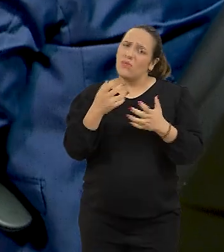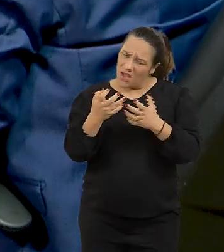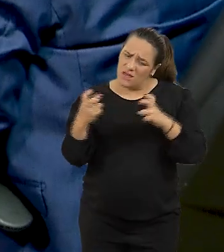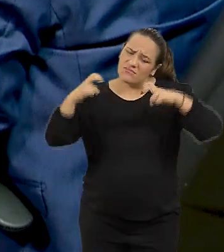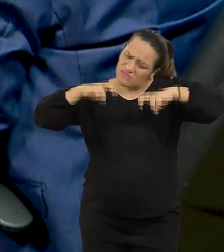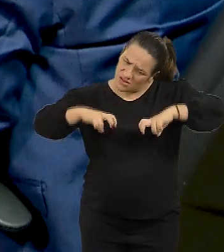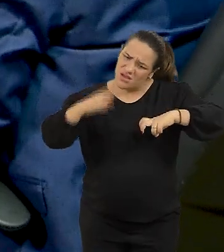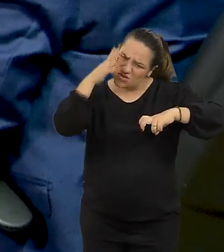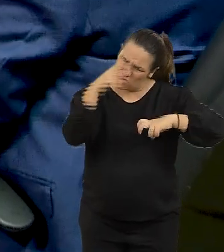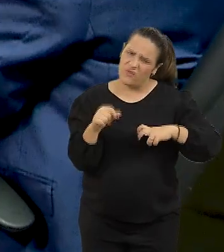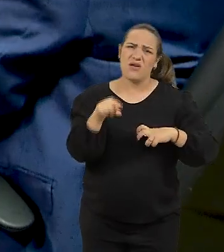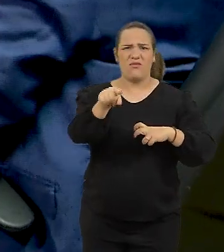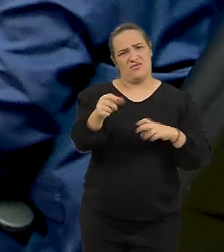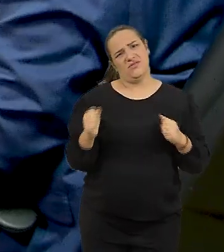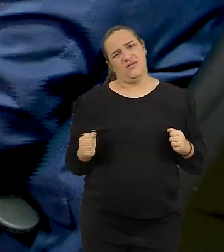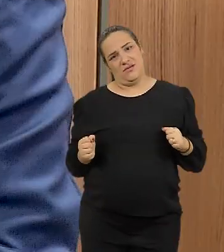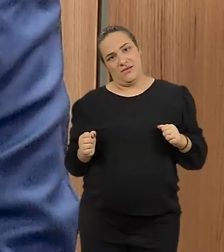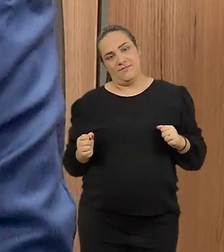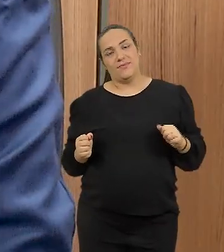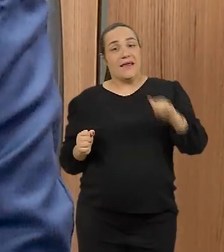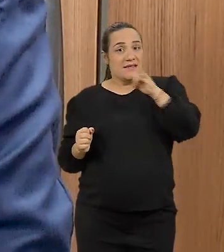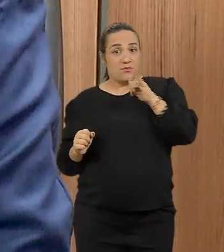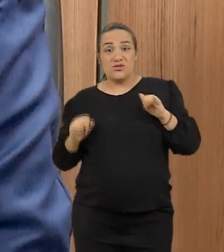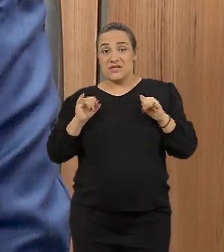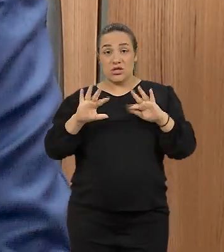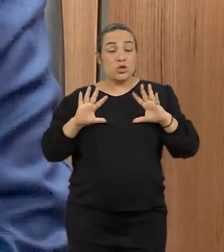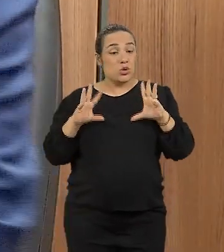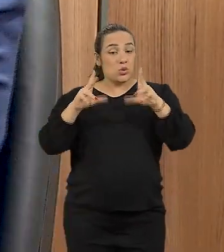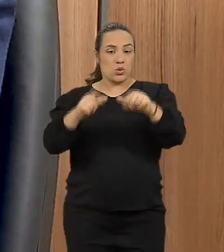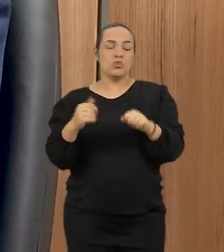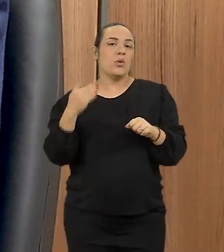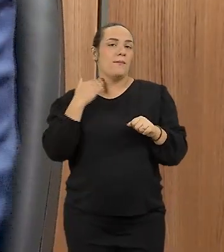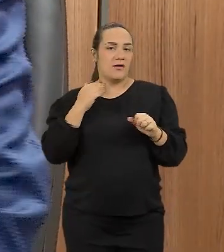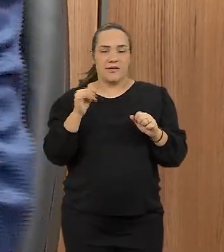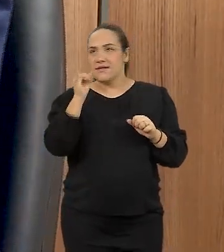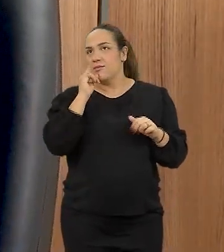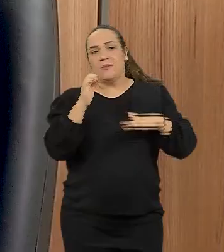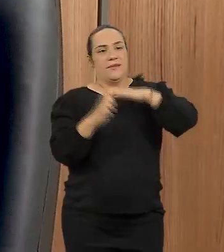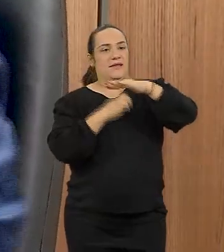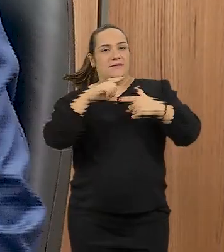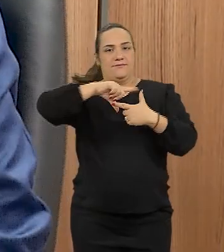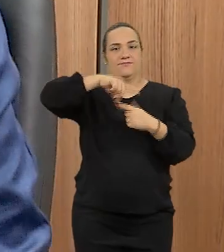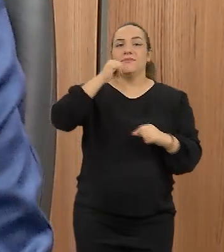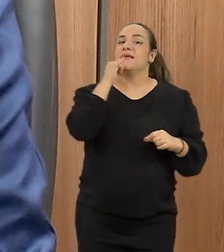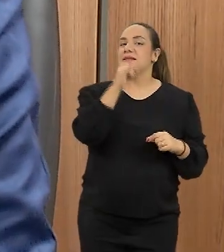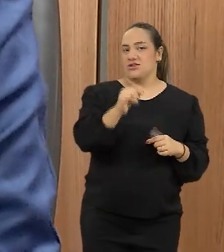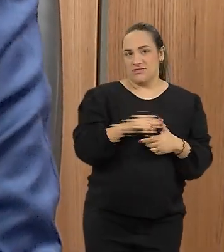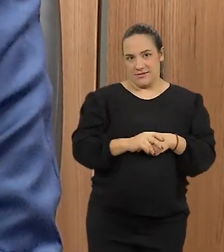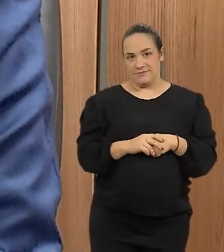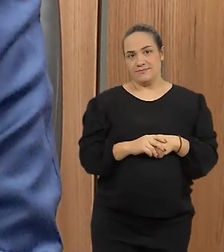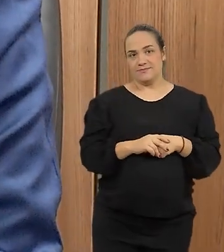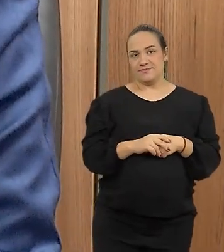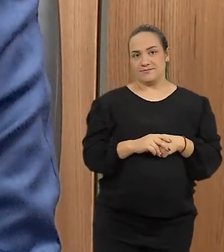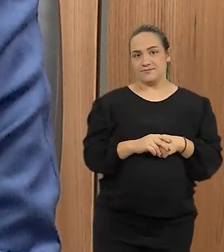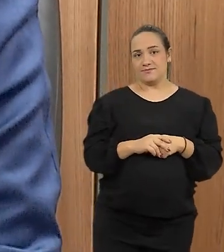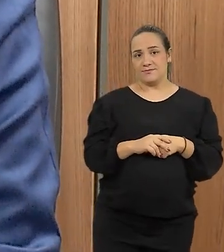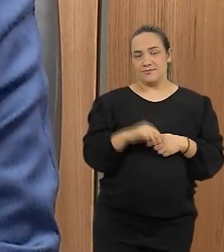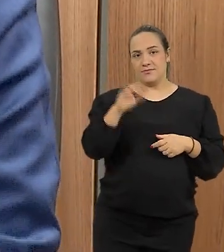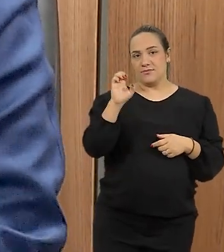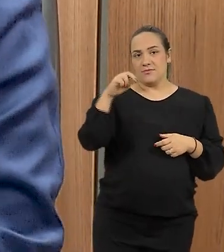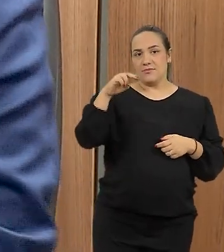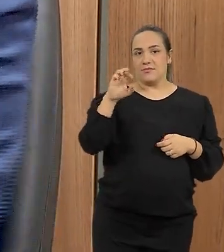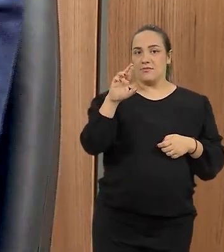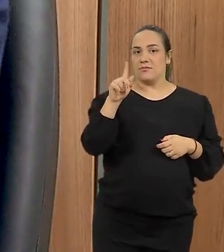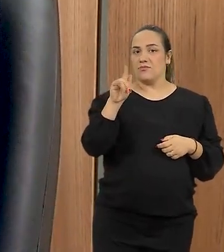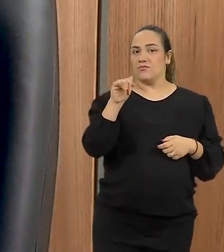você comigo, né? E se todos os bancos fizessem isso, por exemplo, ou todas as outras, vamos pensar na Energisa, né? Sim.